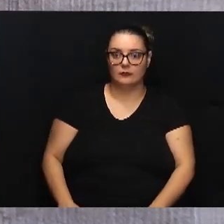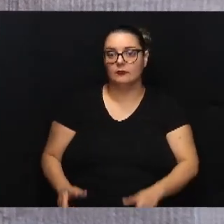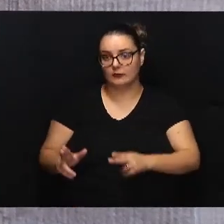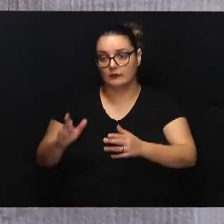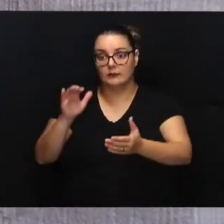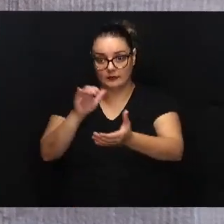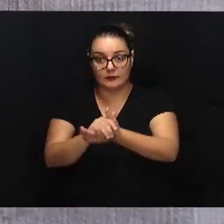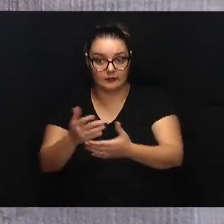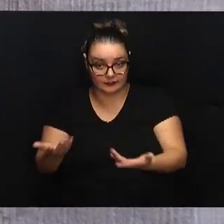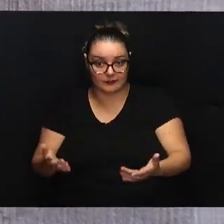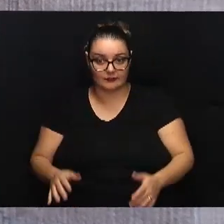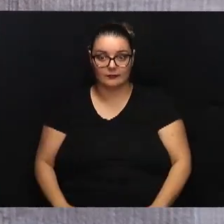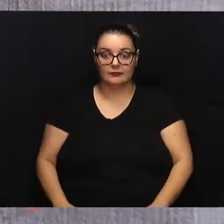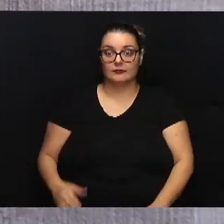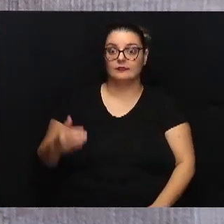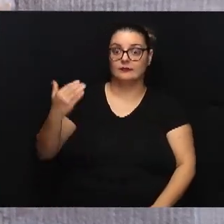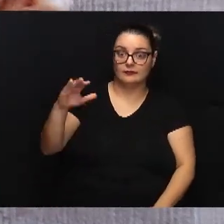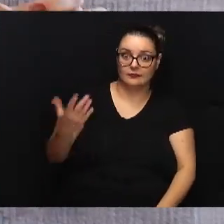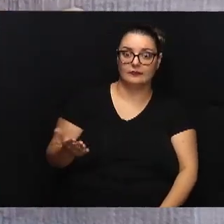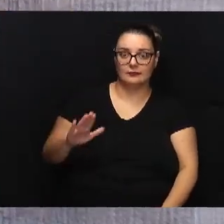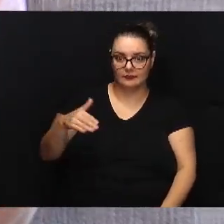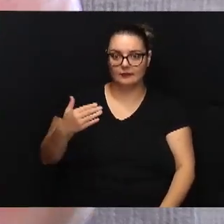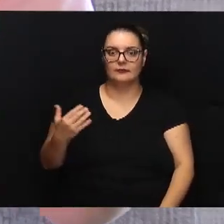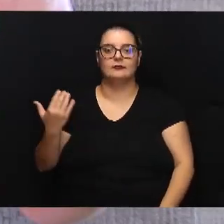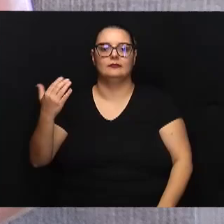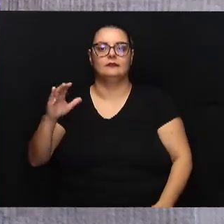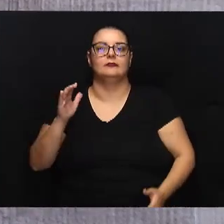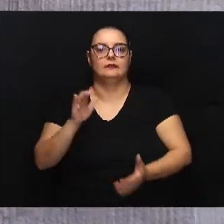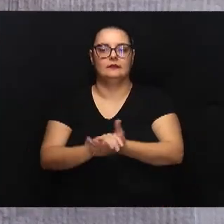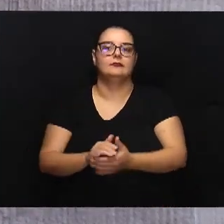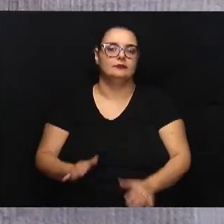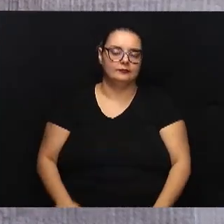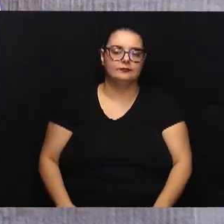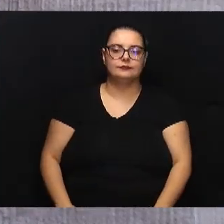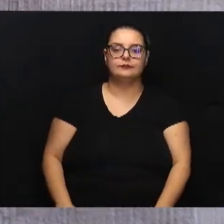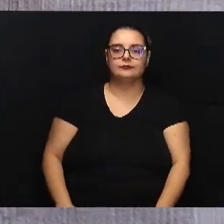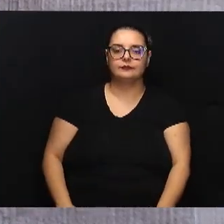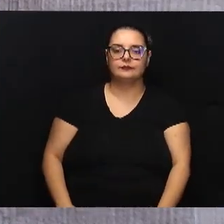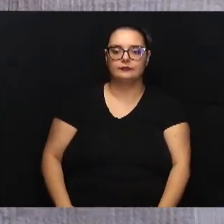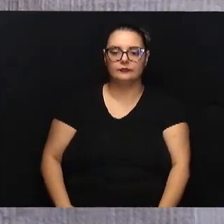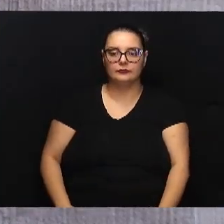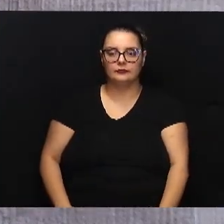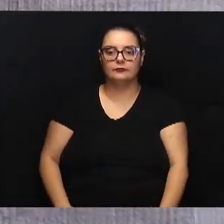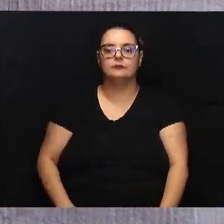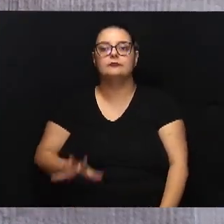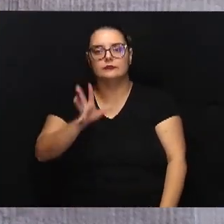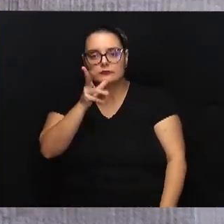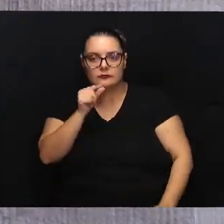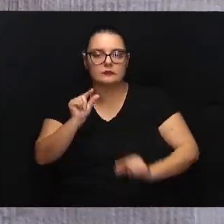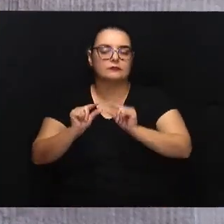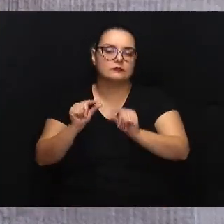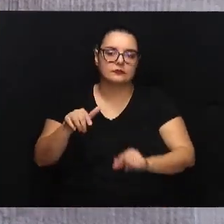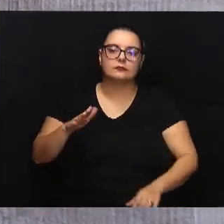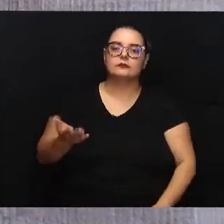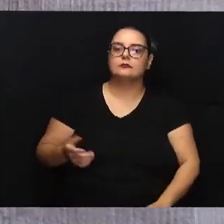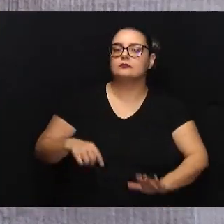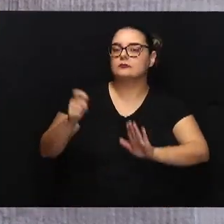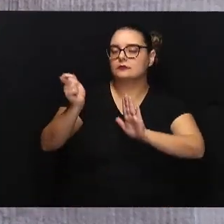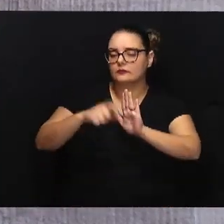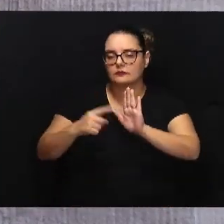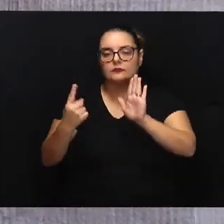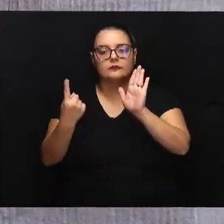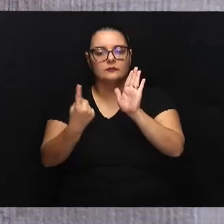fica publicado, quando você vai casar e fica publicado lá. Então demora um pouquinho mais, mas assim, fiz o registro da marca,